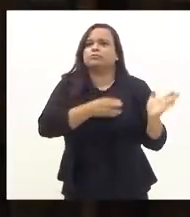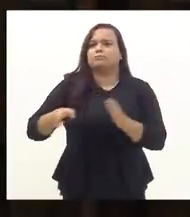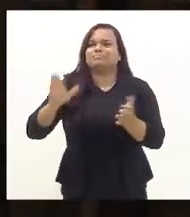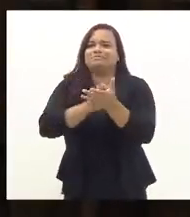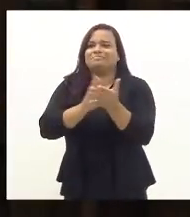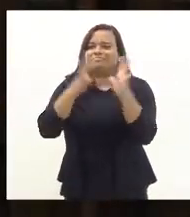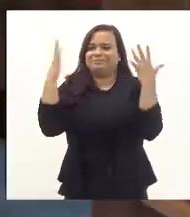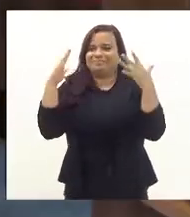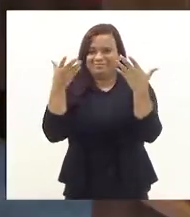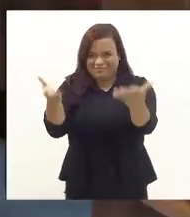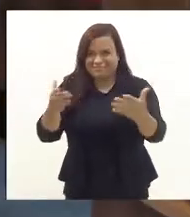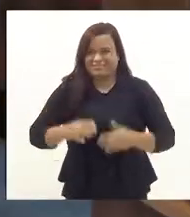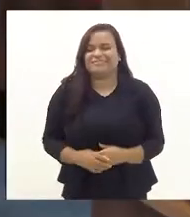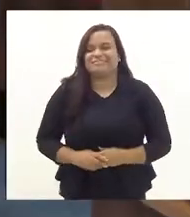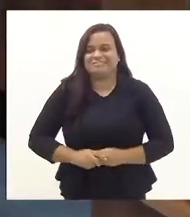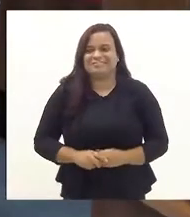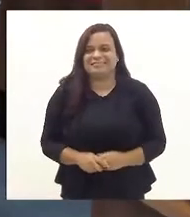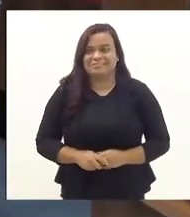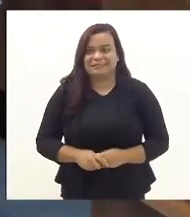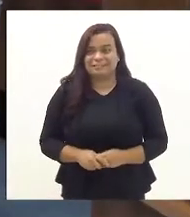Parabéns.